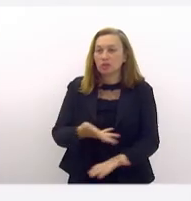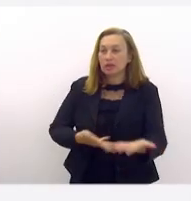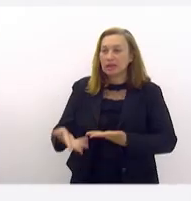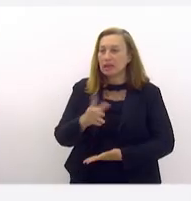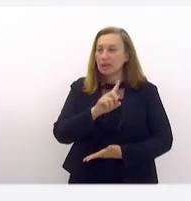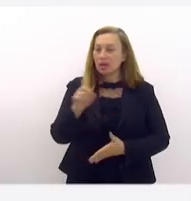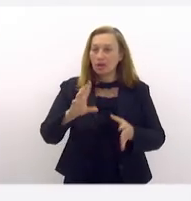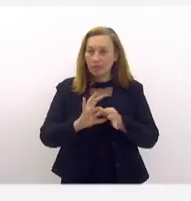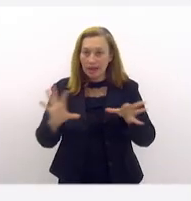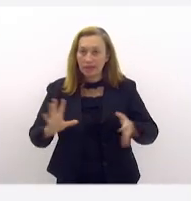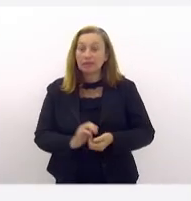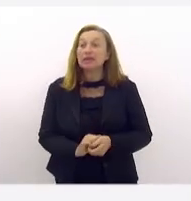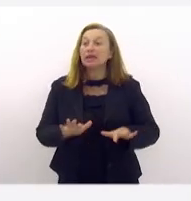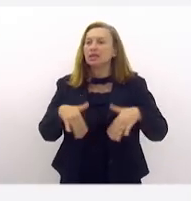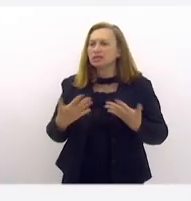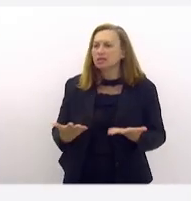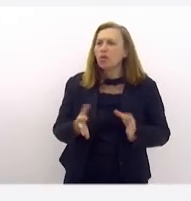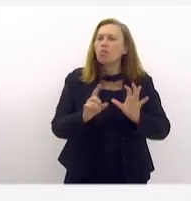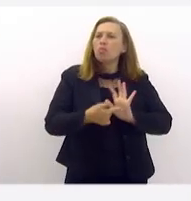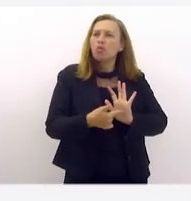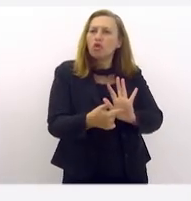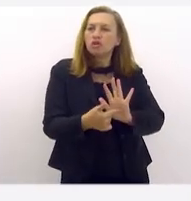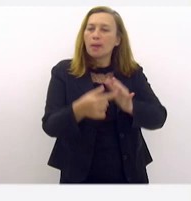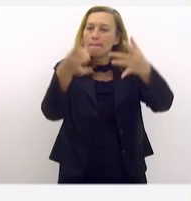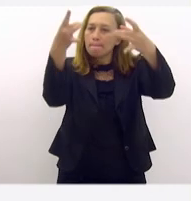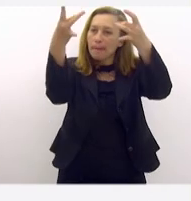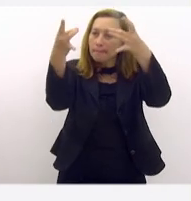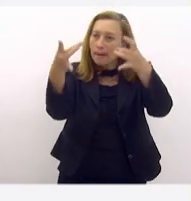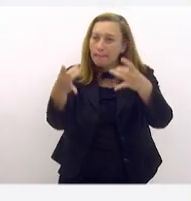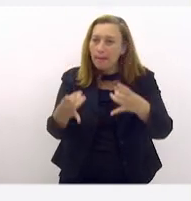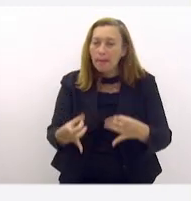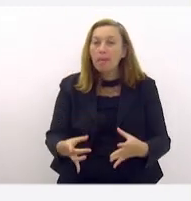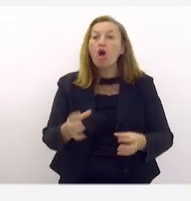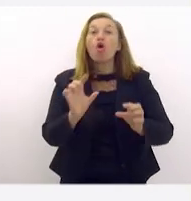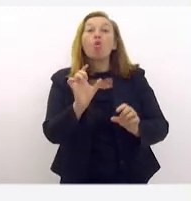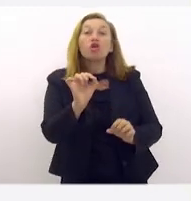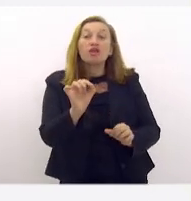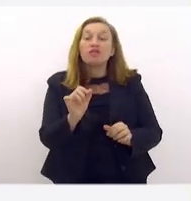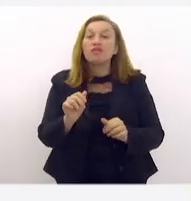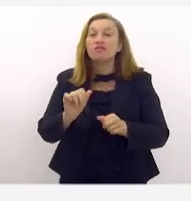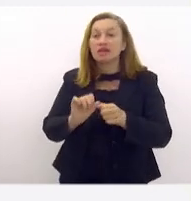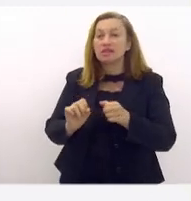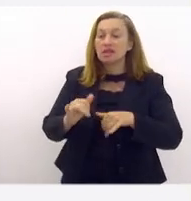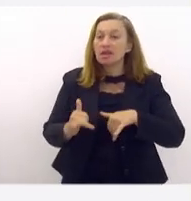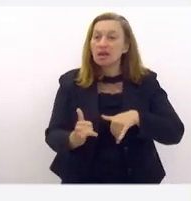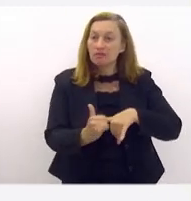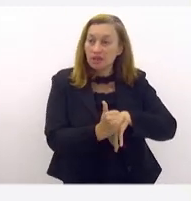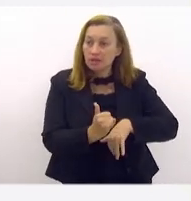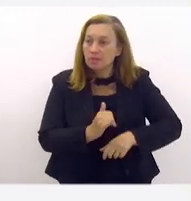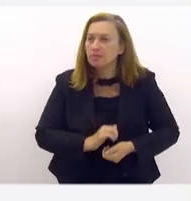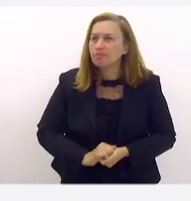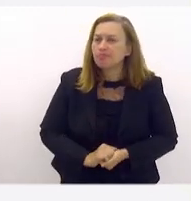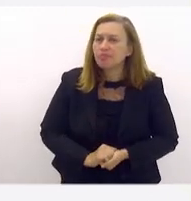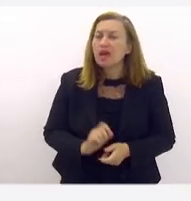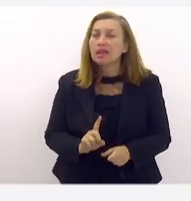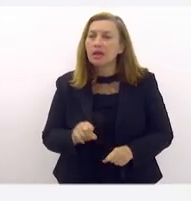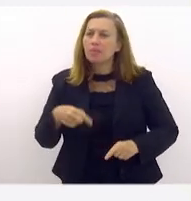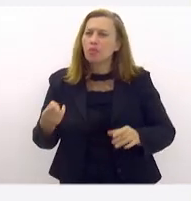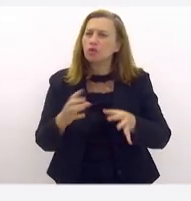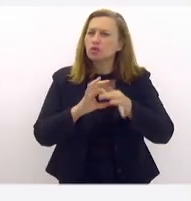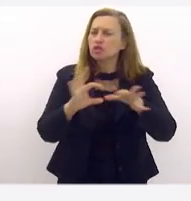autorizada. E aí mostra exatamente o passo a passo do que a vítima tem que fazer. Depois eu